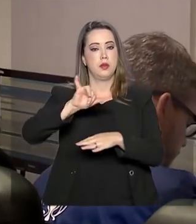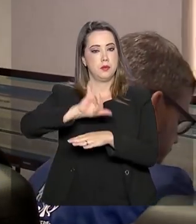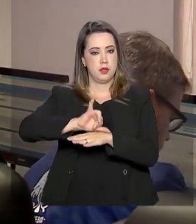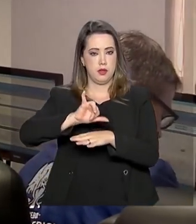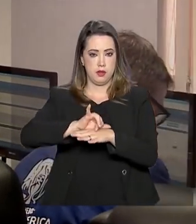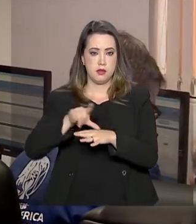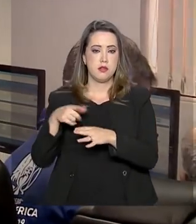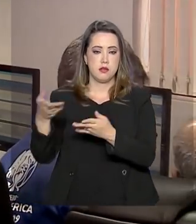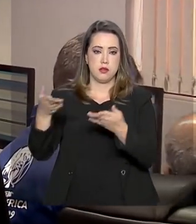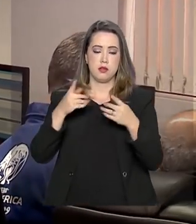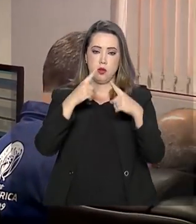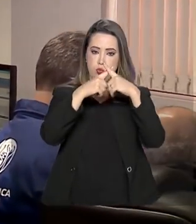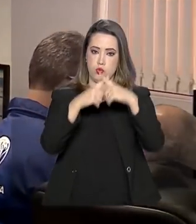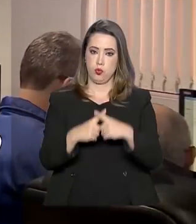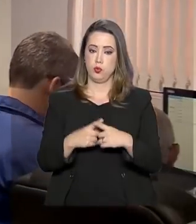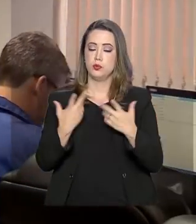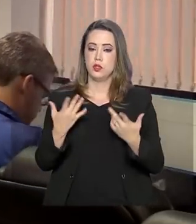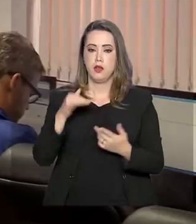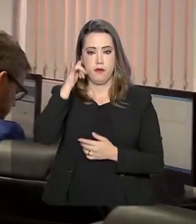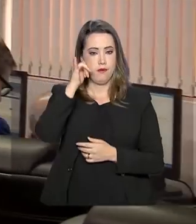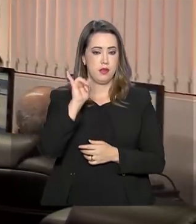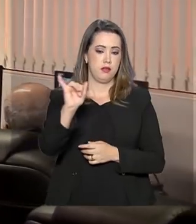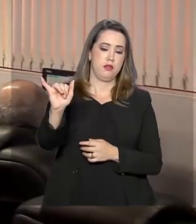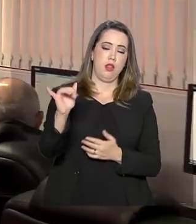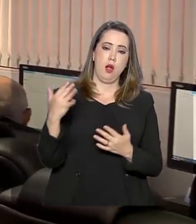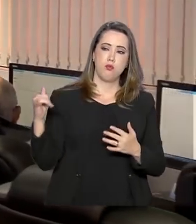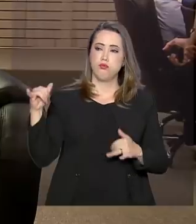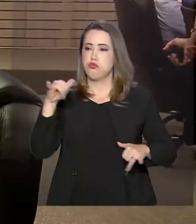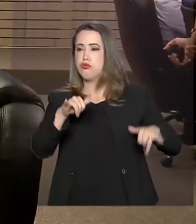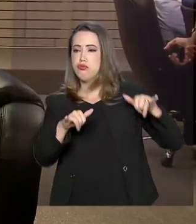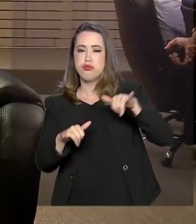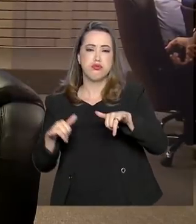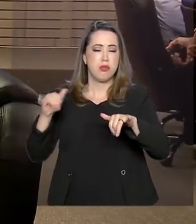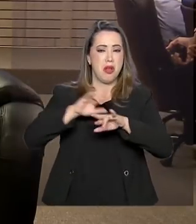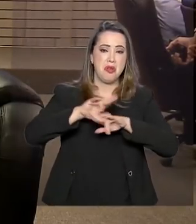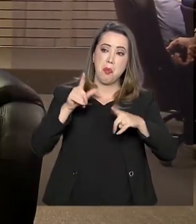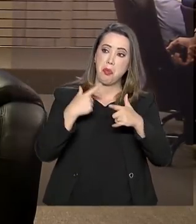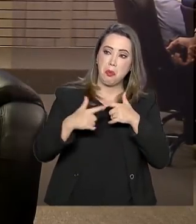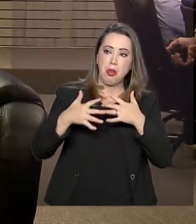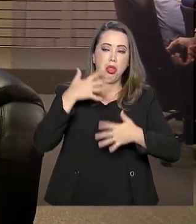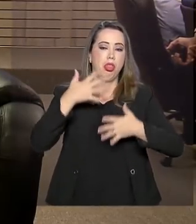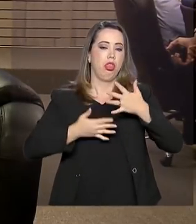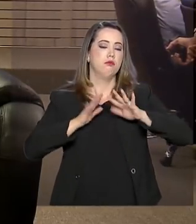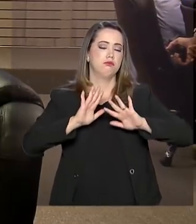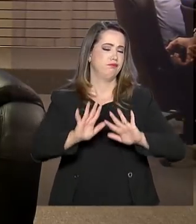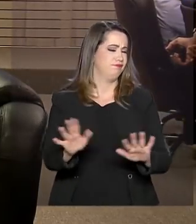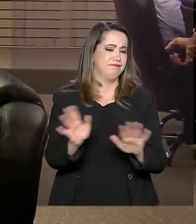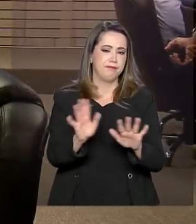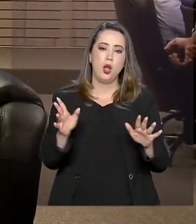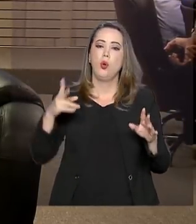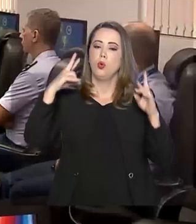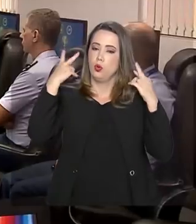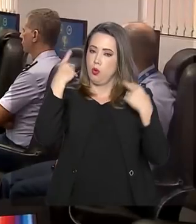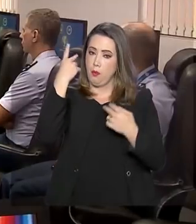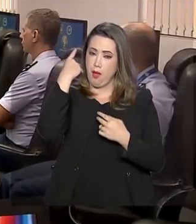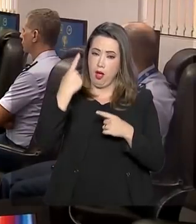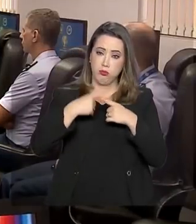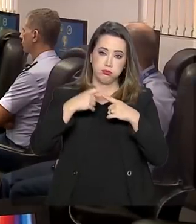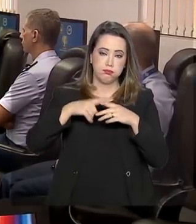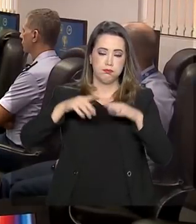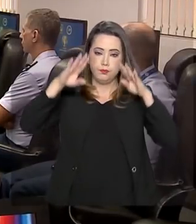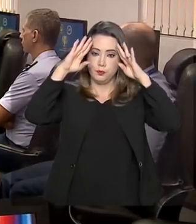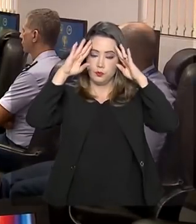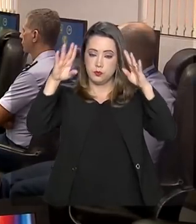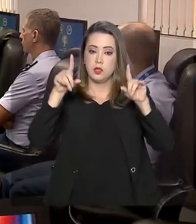O objetivo desse monitoramento é evitar que a dinâmica dos aeroportos seja afetada durante o torneio por conta do fluxo aéreo, além de